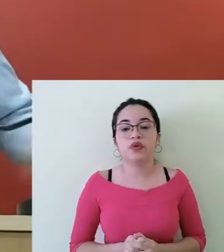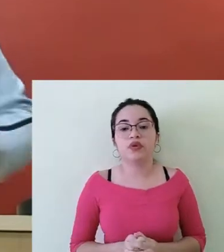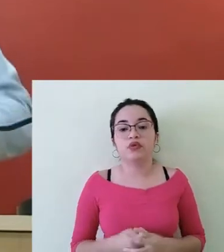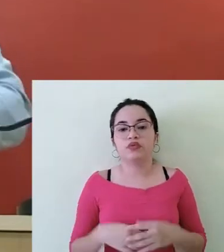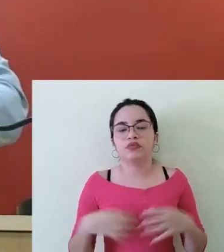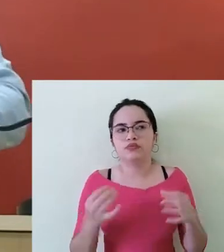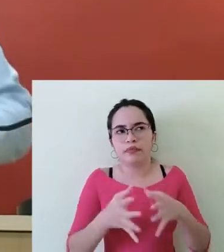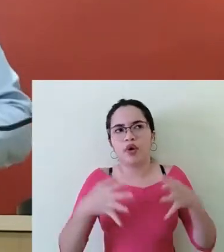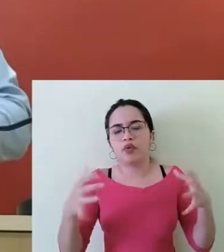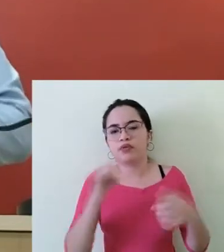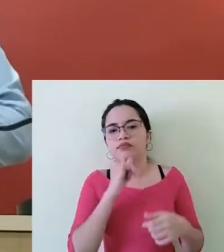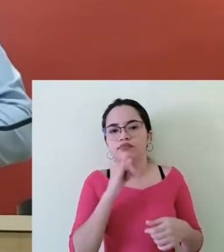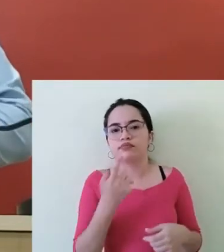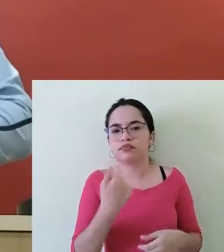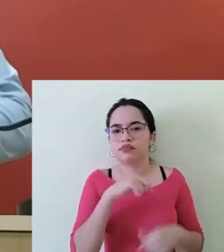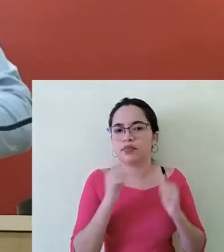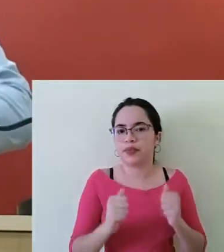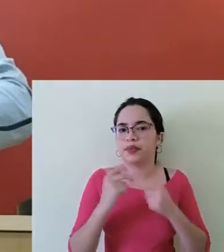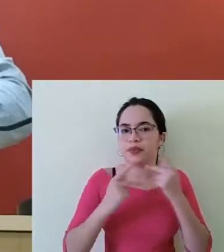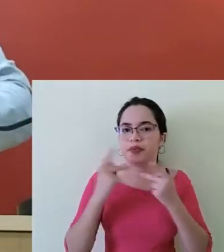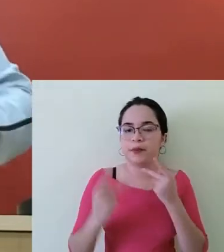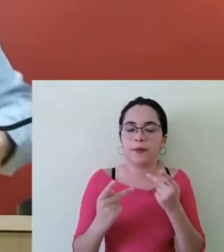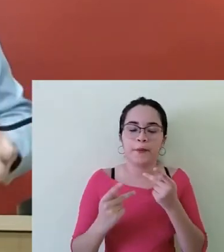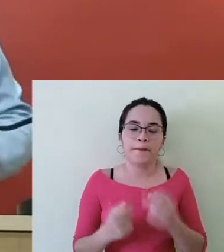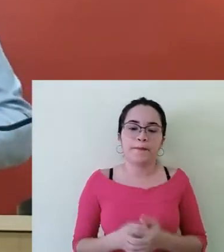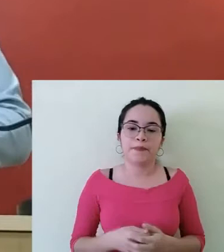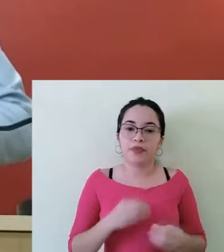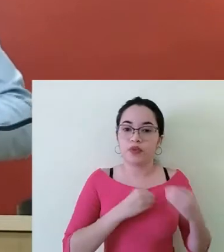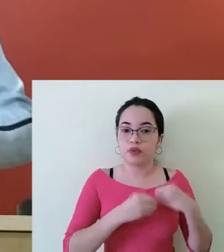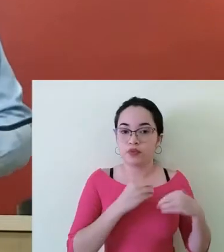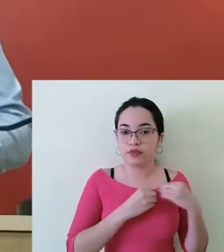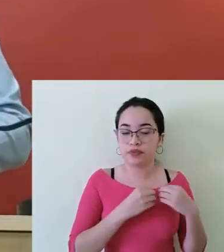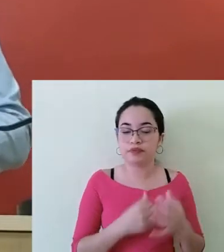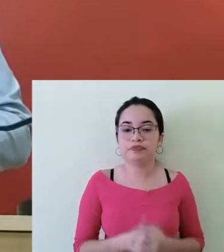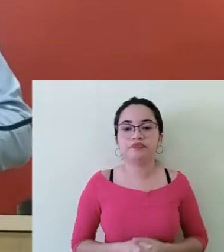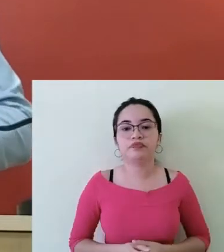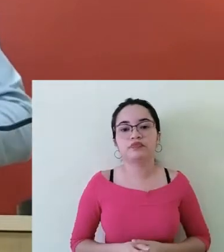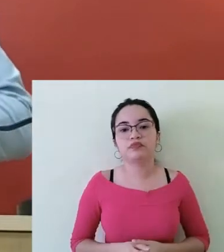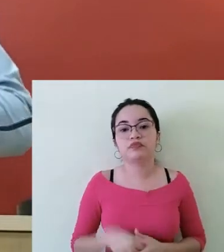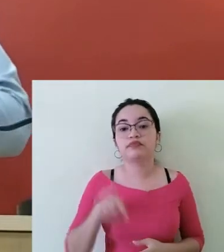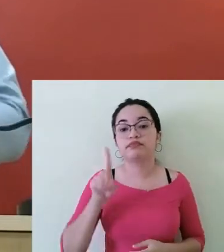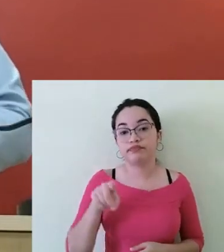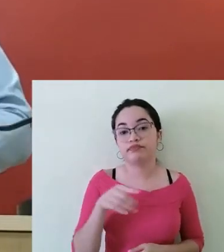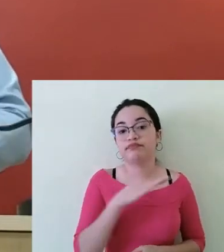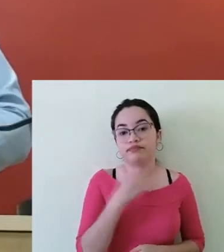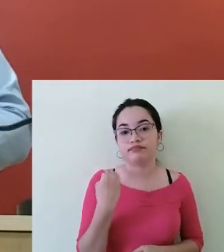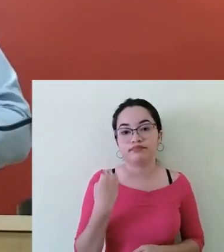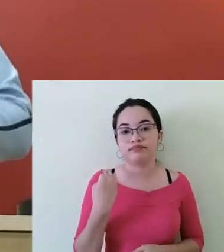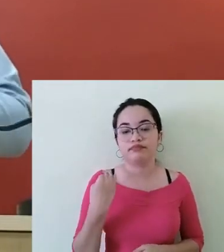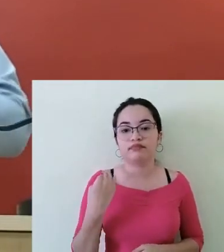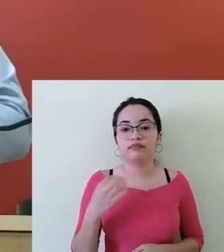maiores exemplos, né, que nós podemos dar sobre o pecado, a existência do pecado, é a